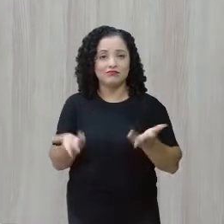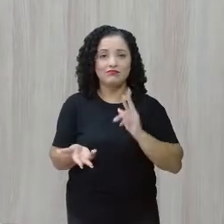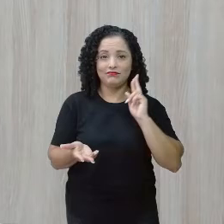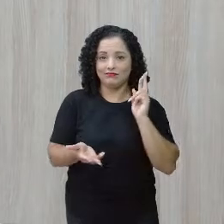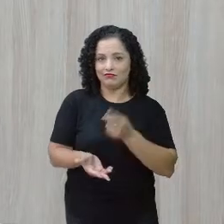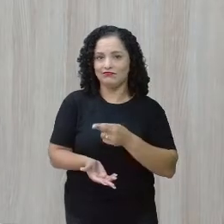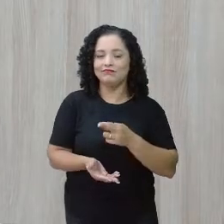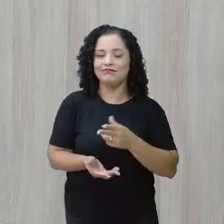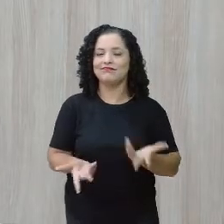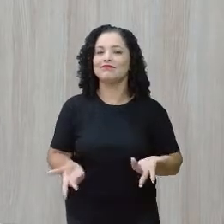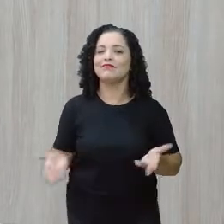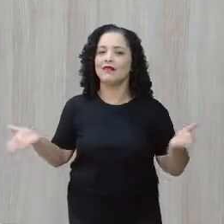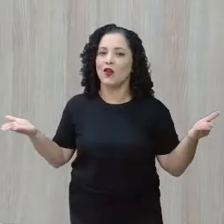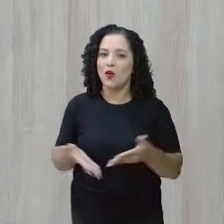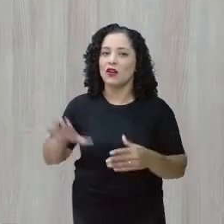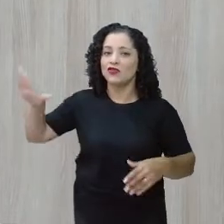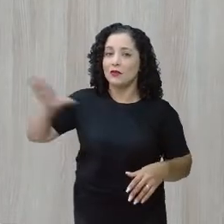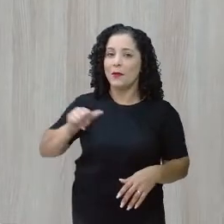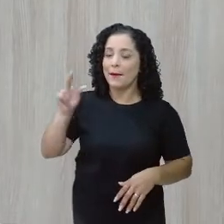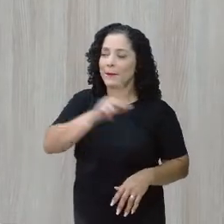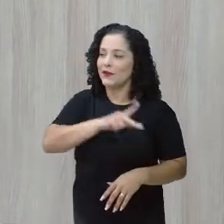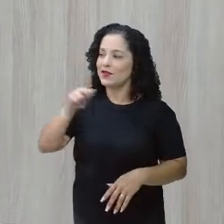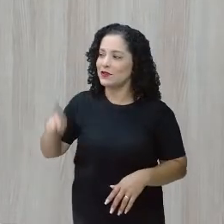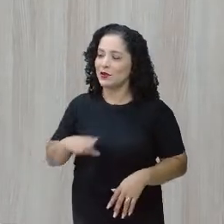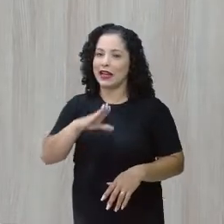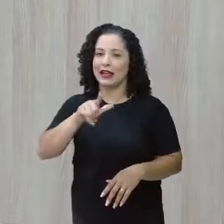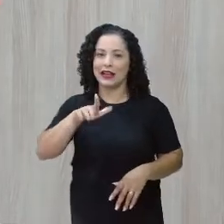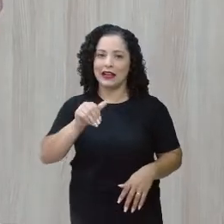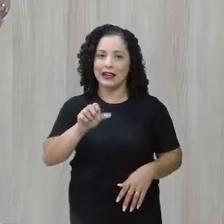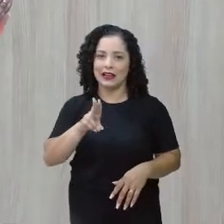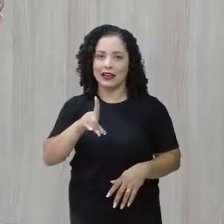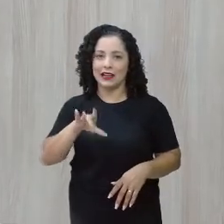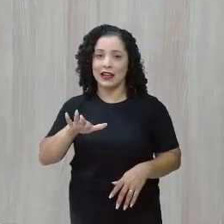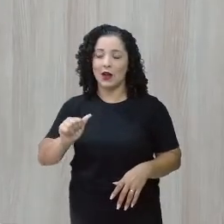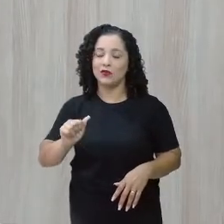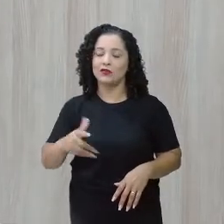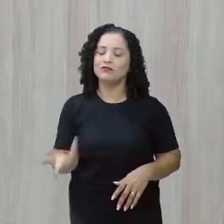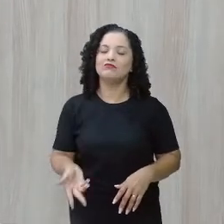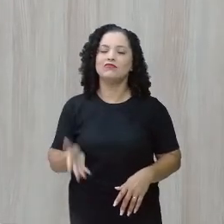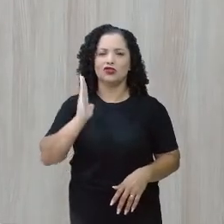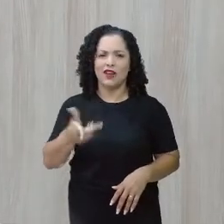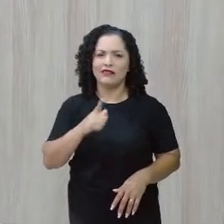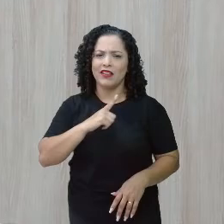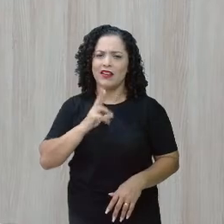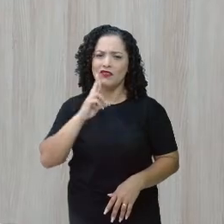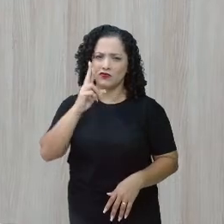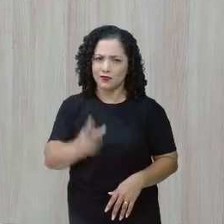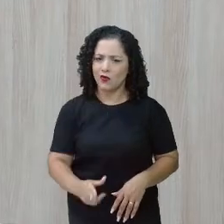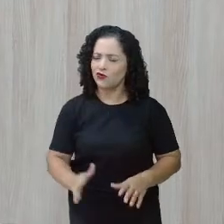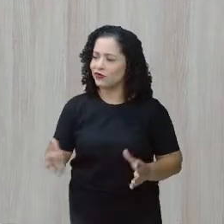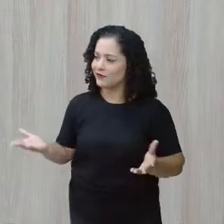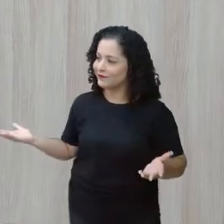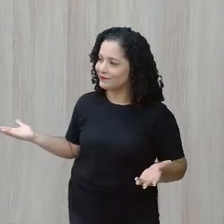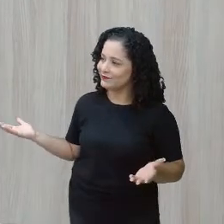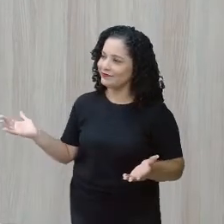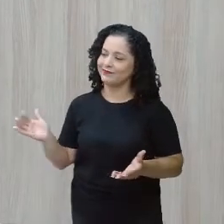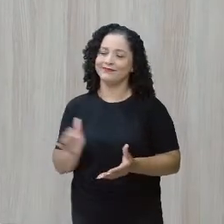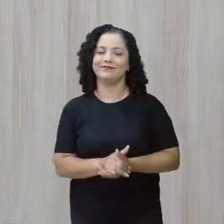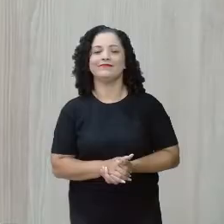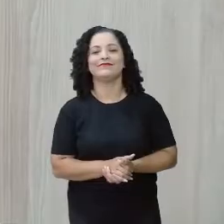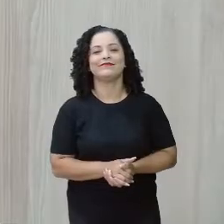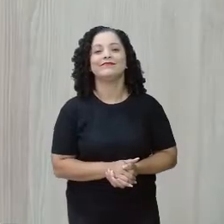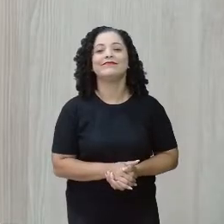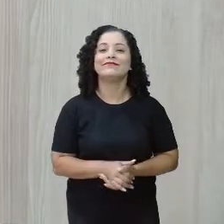chamar a professora Cláudia para ela dizer para a gente como está o chat e se tem alguém já respondendo essa nossa questão. Fala aí, Cláudia. Bem,